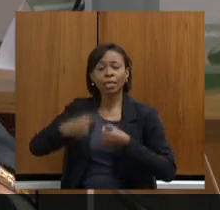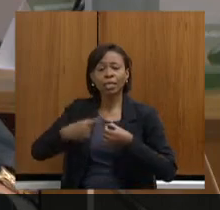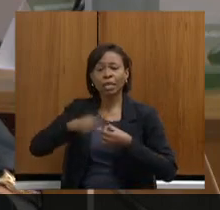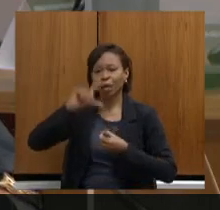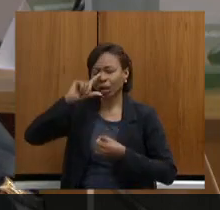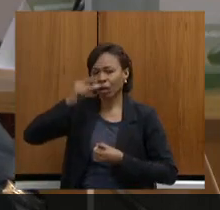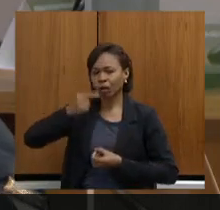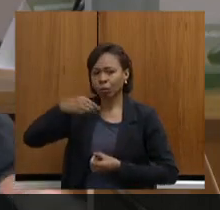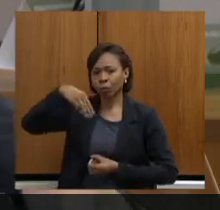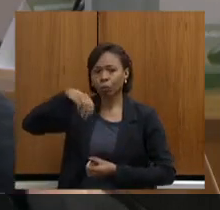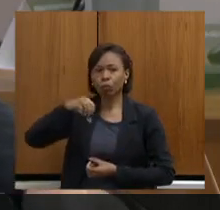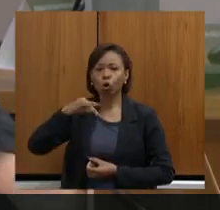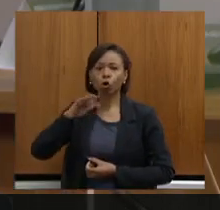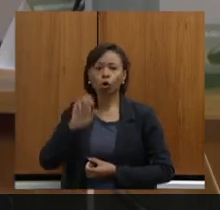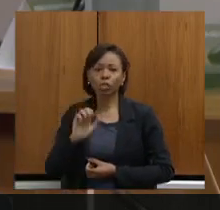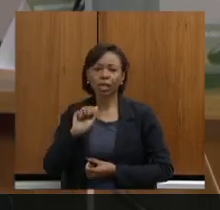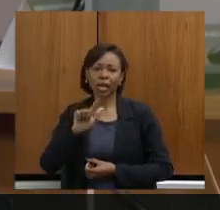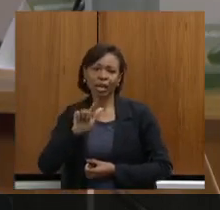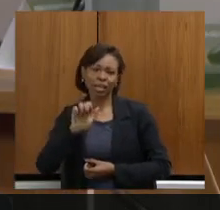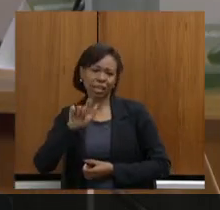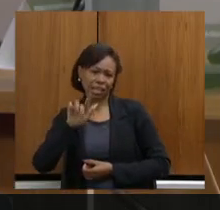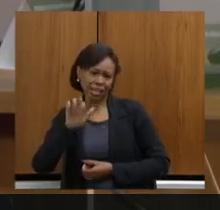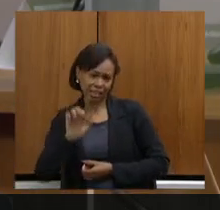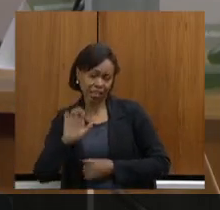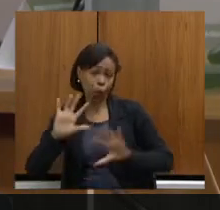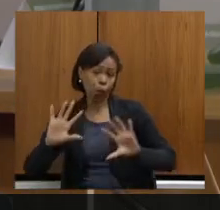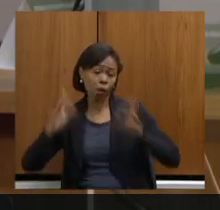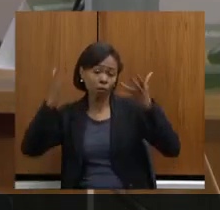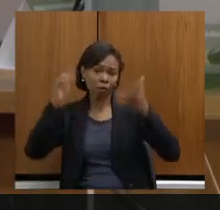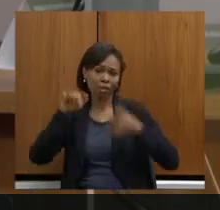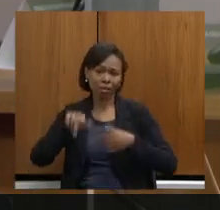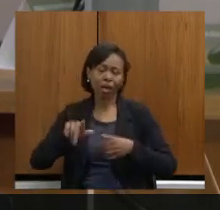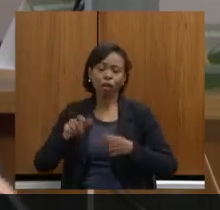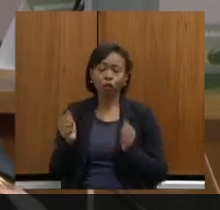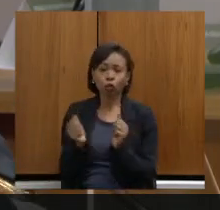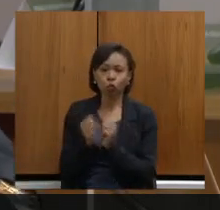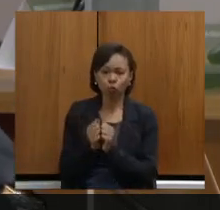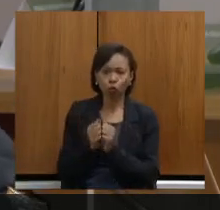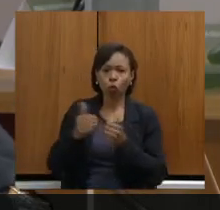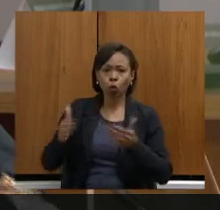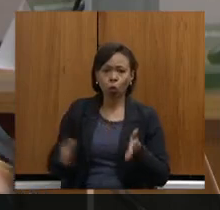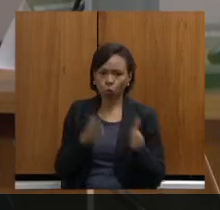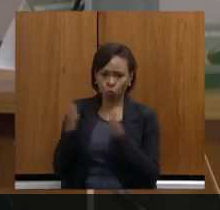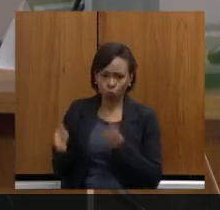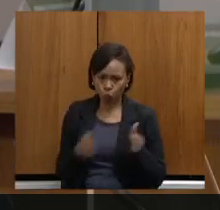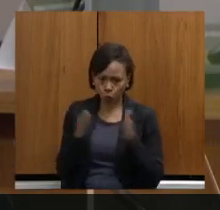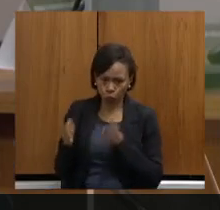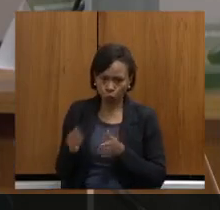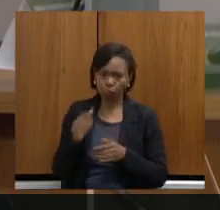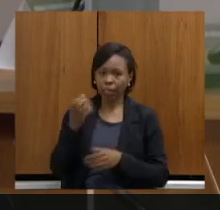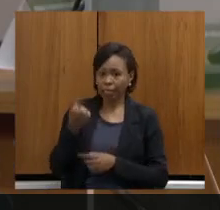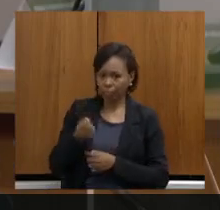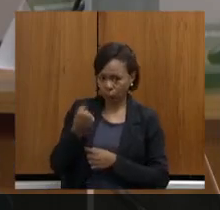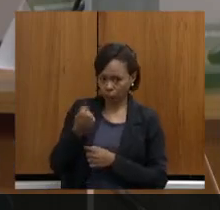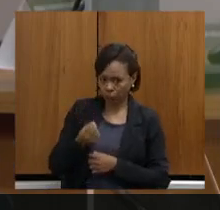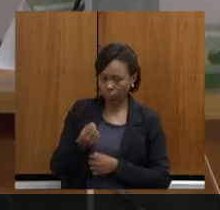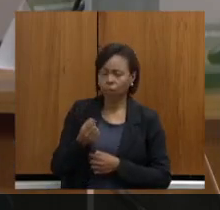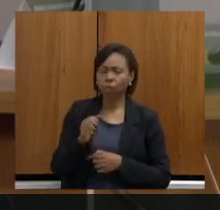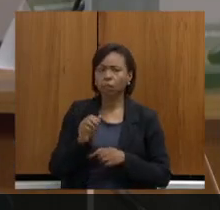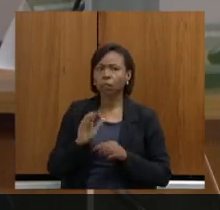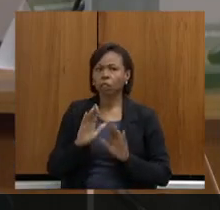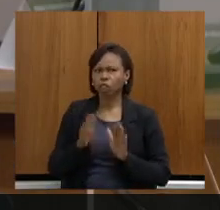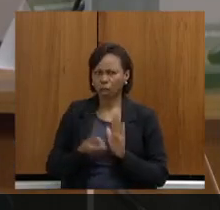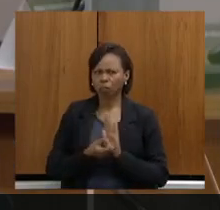Mineiro participamos de um importante evento com os nossos produtores de leite muito já foi dito aqui mas eu